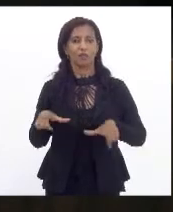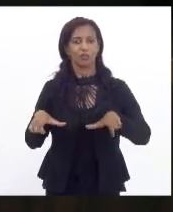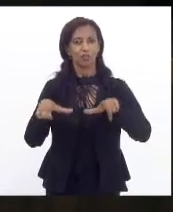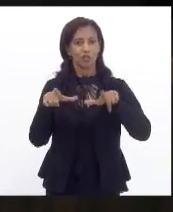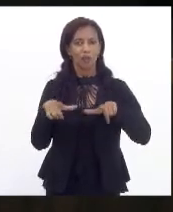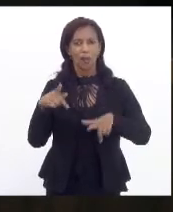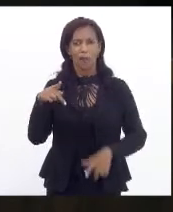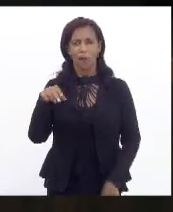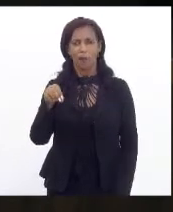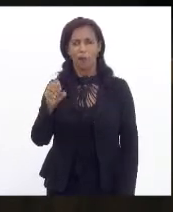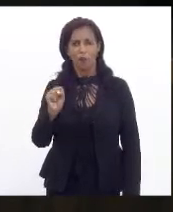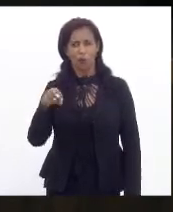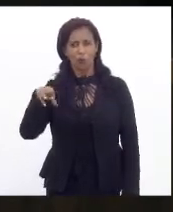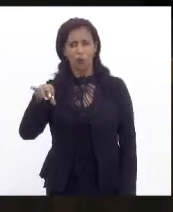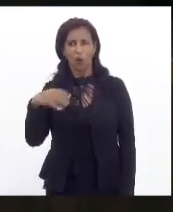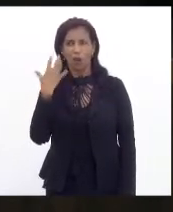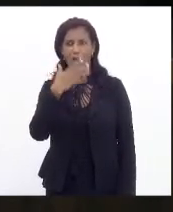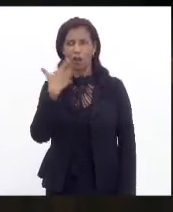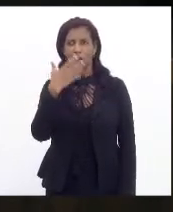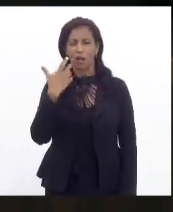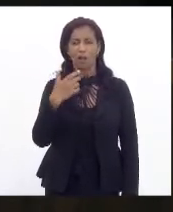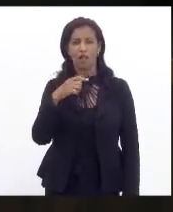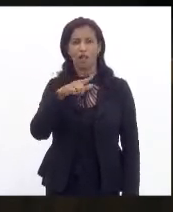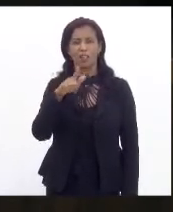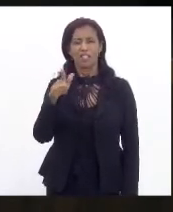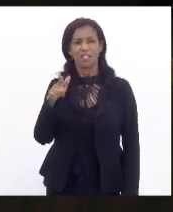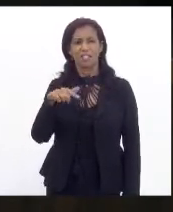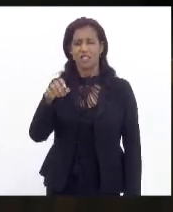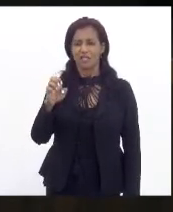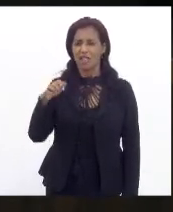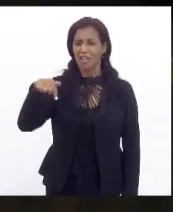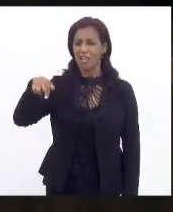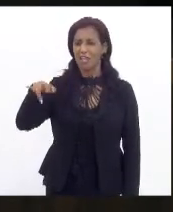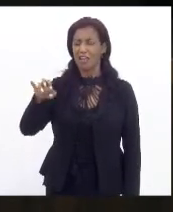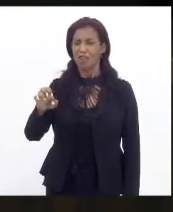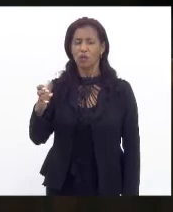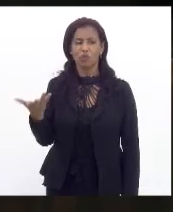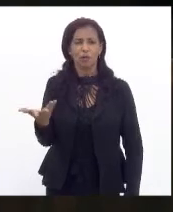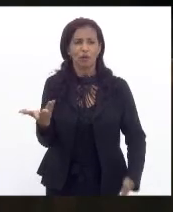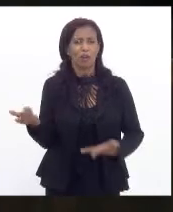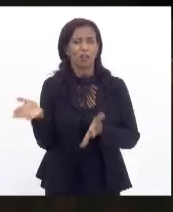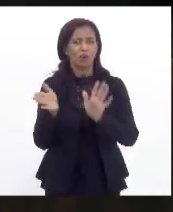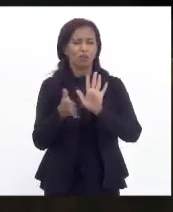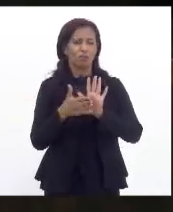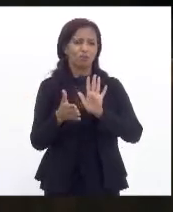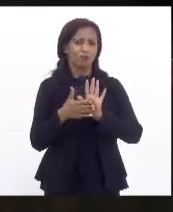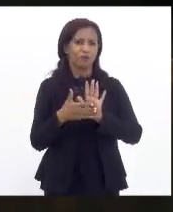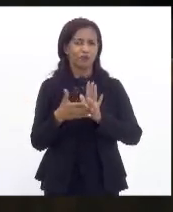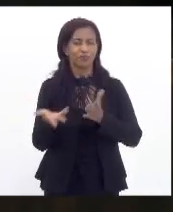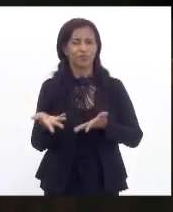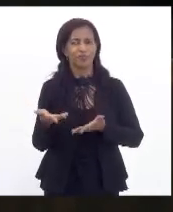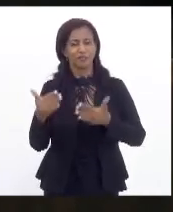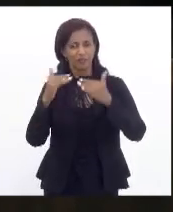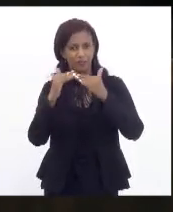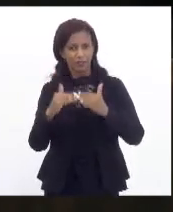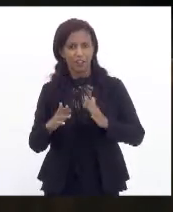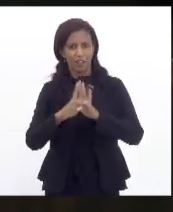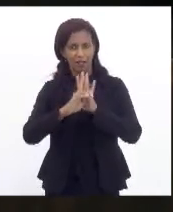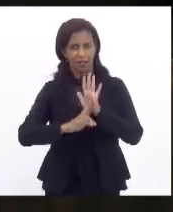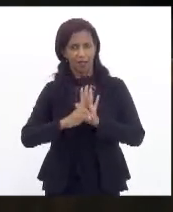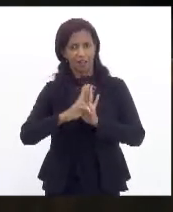diploma pós-mortem, ao cantor e compositor Zé Kett. Parecer da Comissão de Normas Internas e Proporções Externas, favorável, relator,